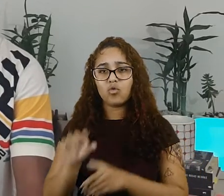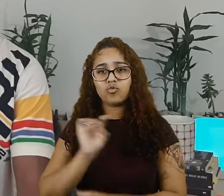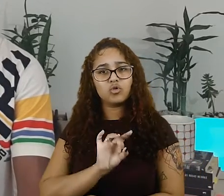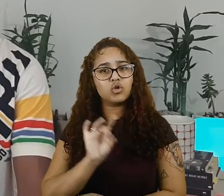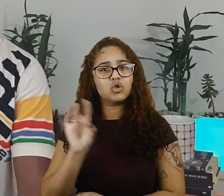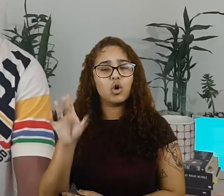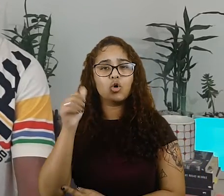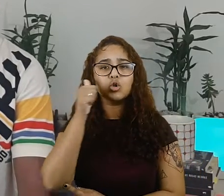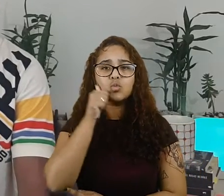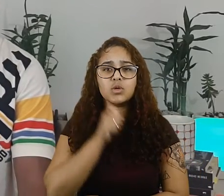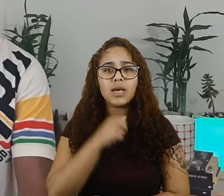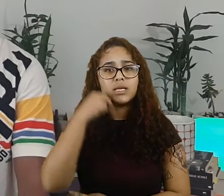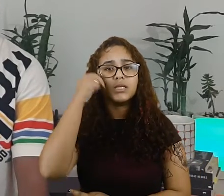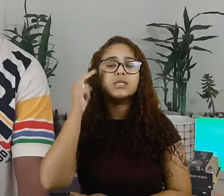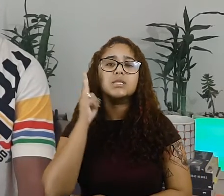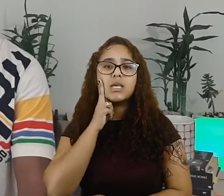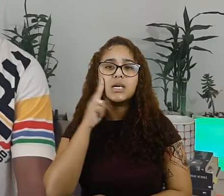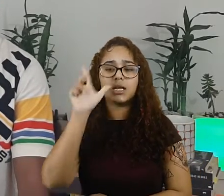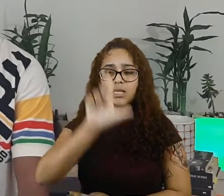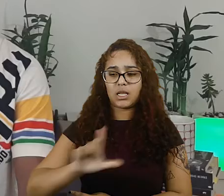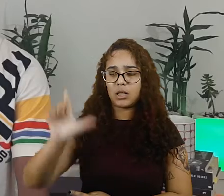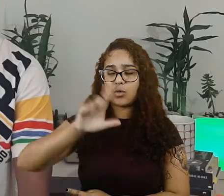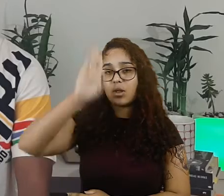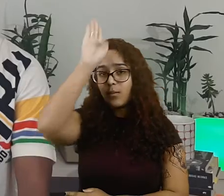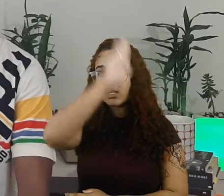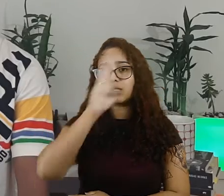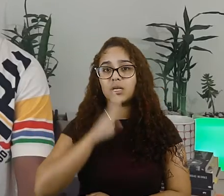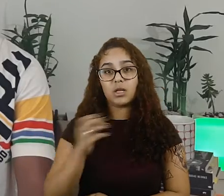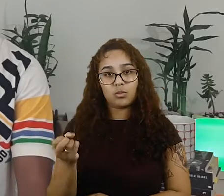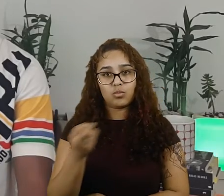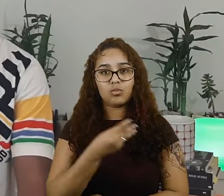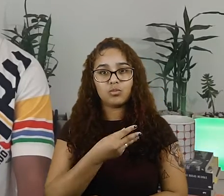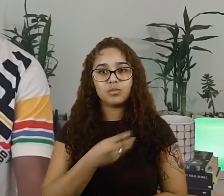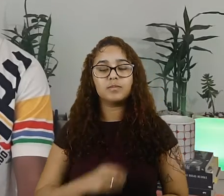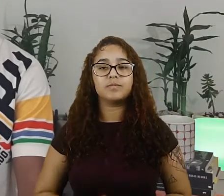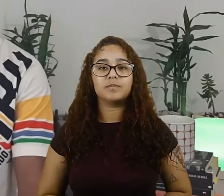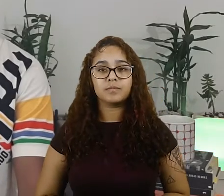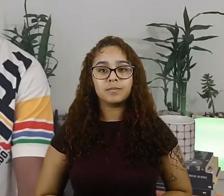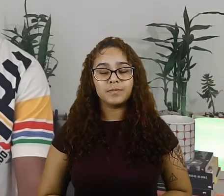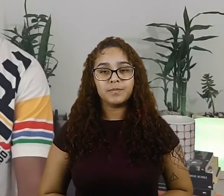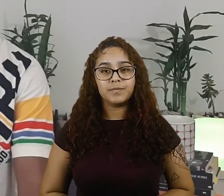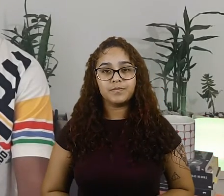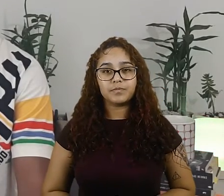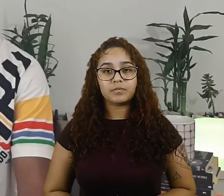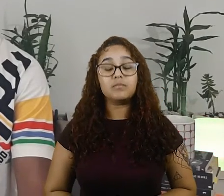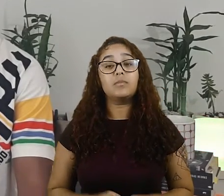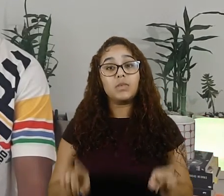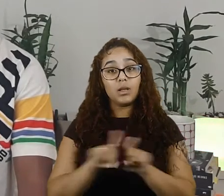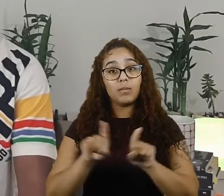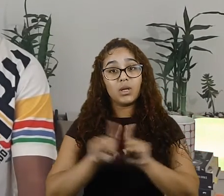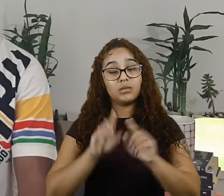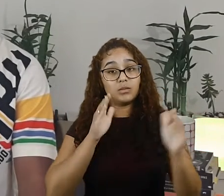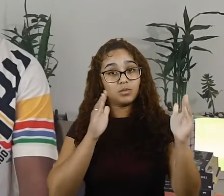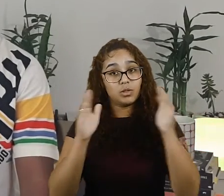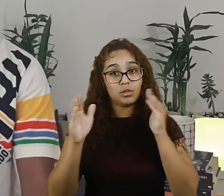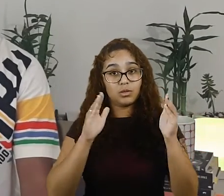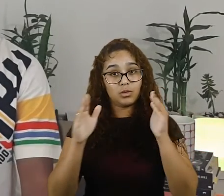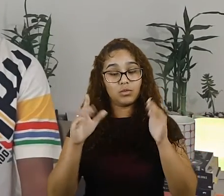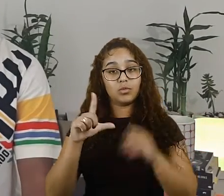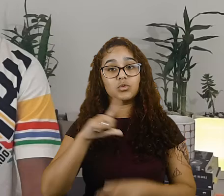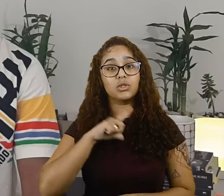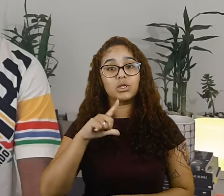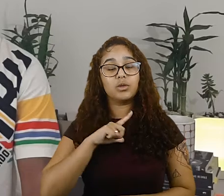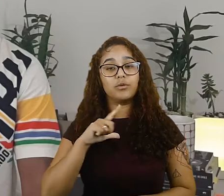tratar somente de mulheres negras na literatura brasileira contemporânea. E nessa